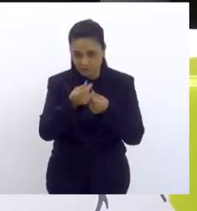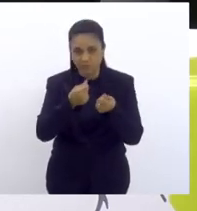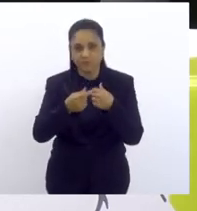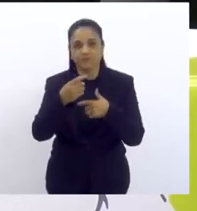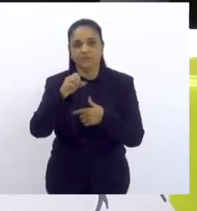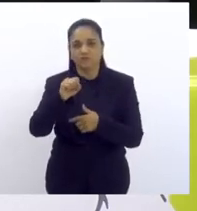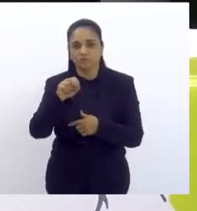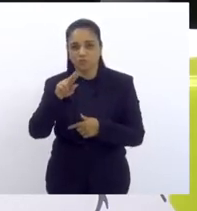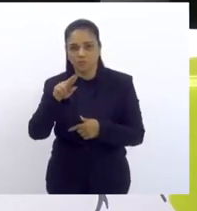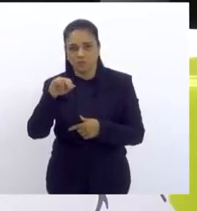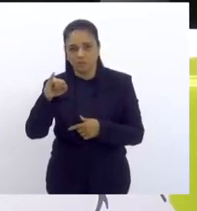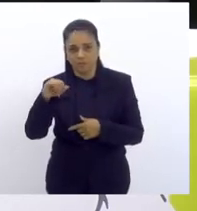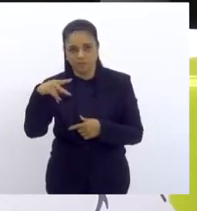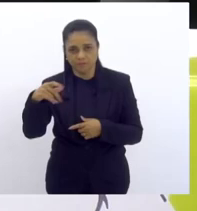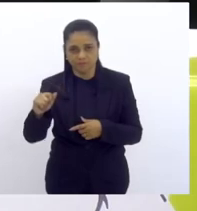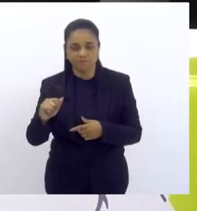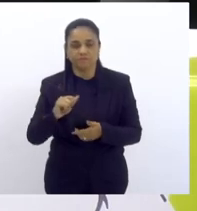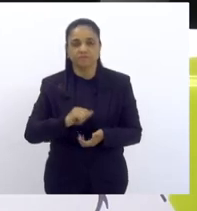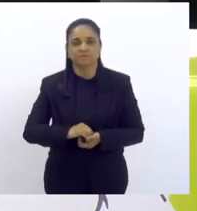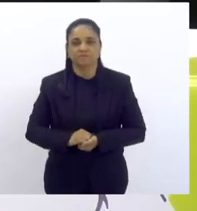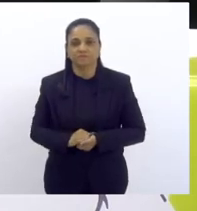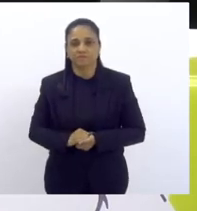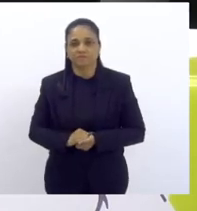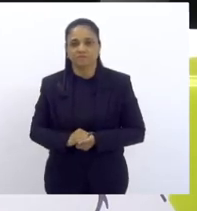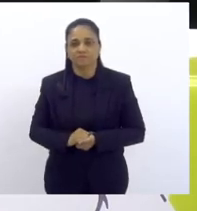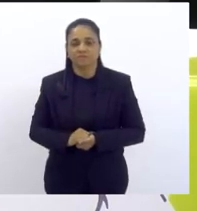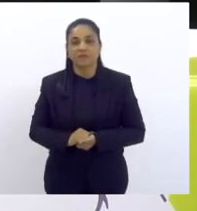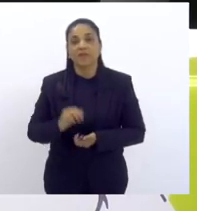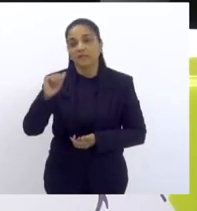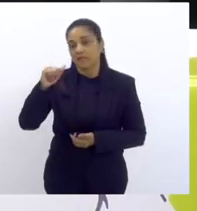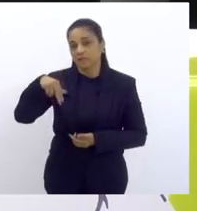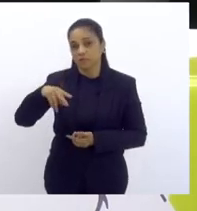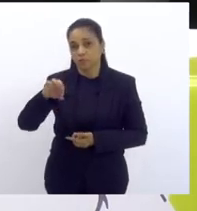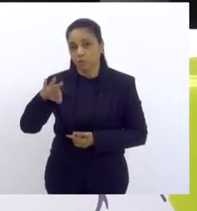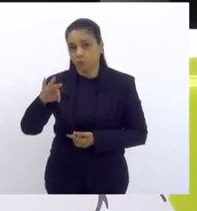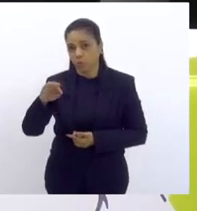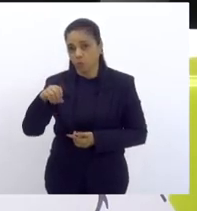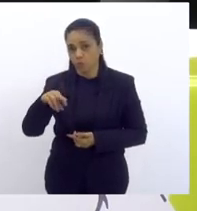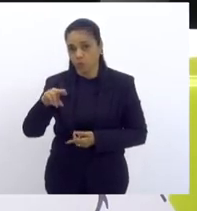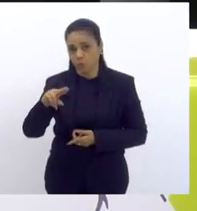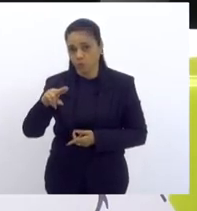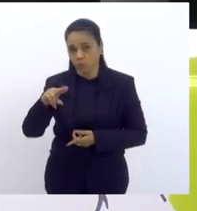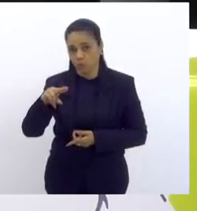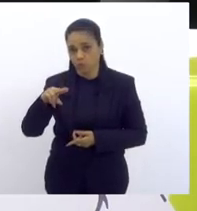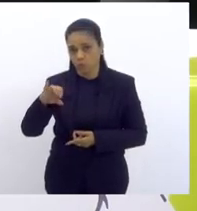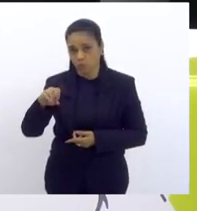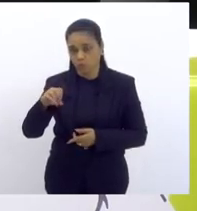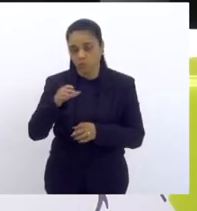Sofia tá aqui pera aí eu Antonio Soares da Silva Conselheiro